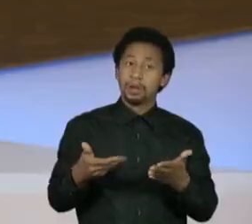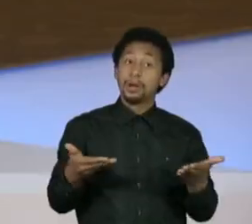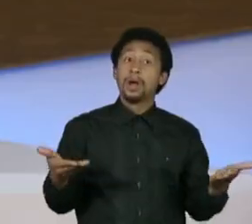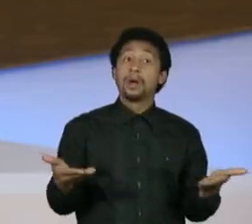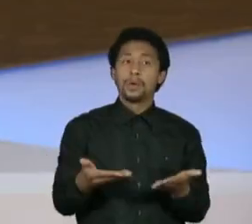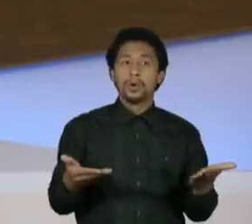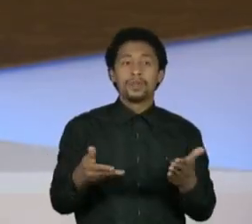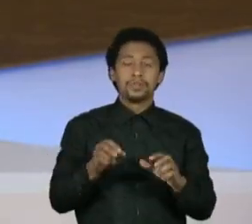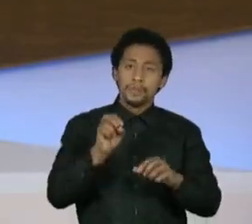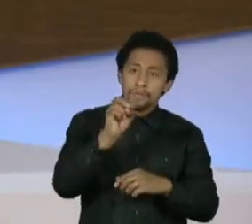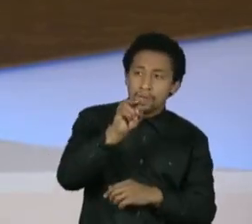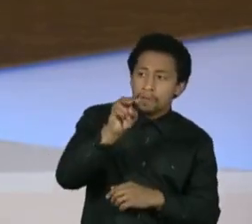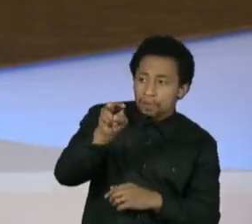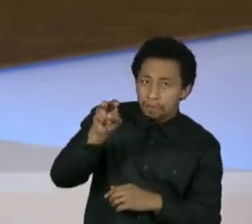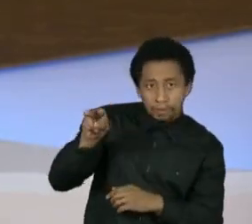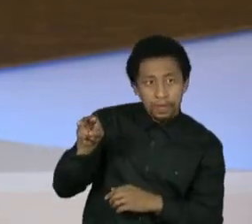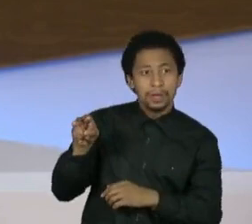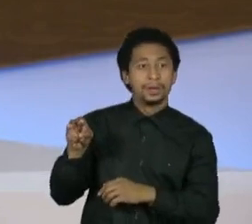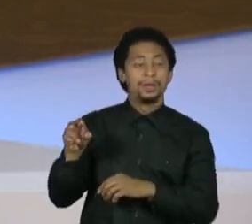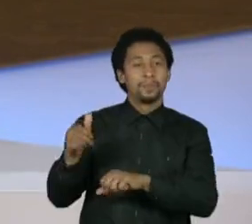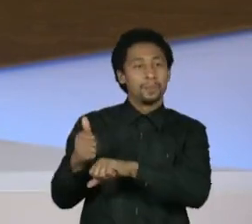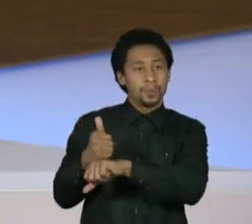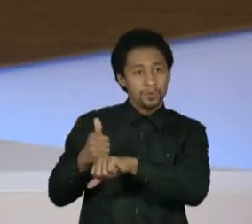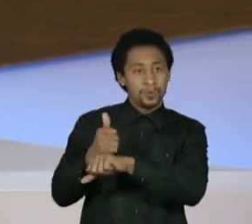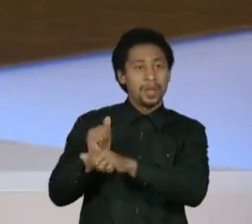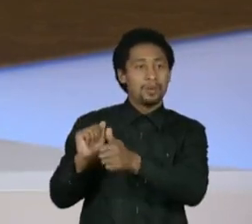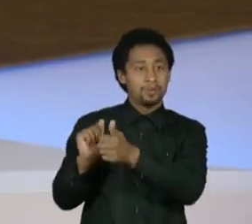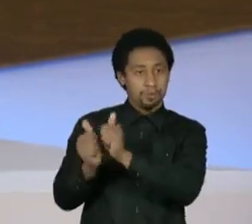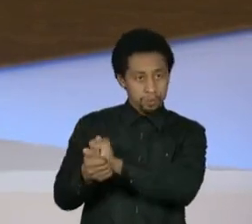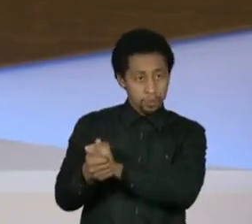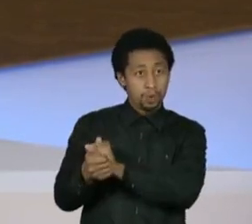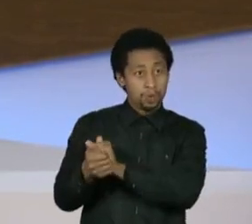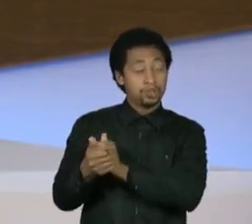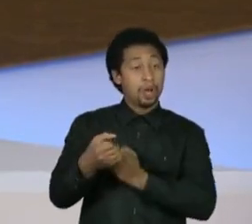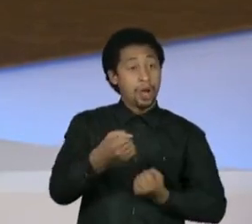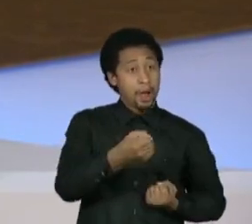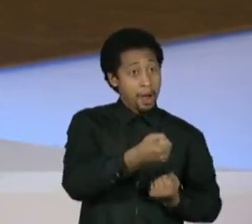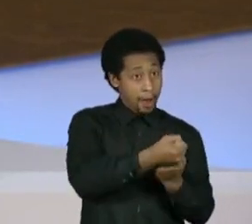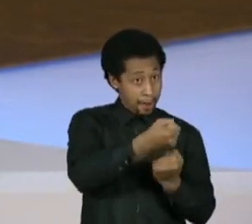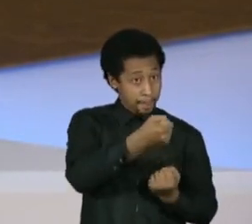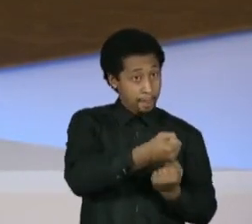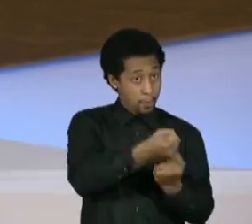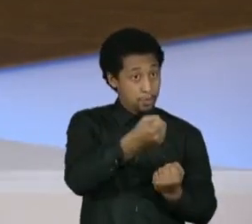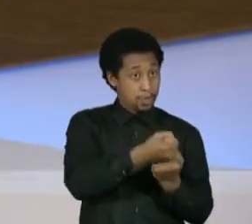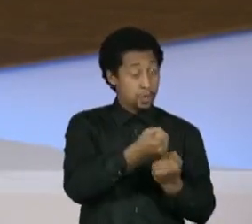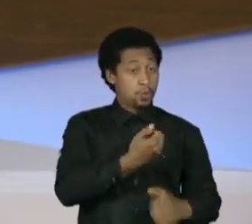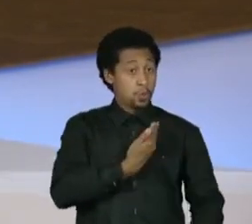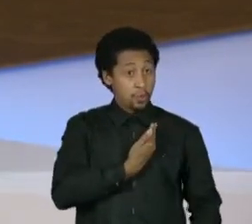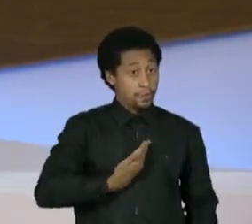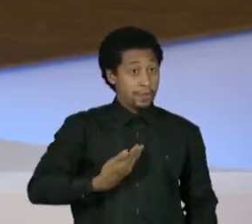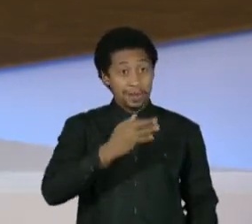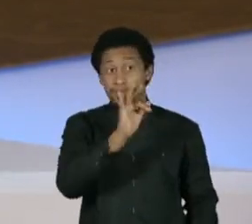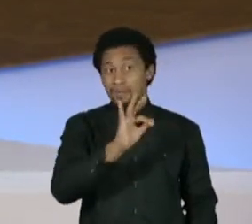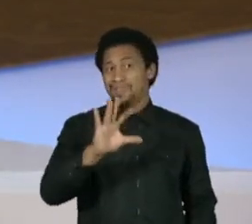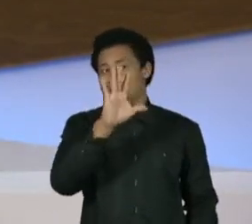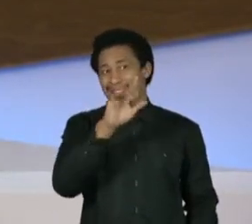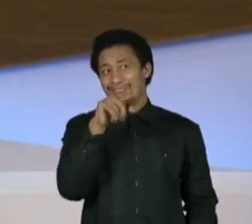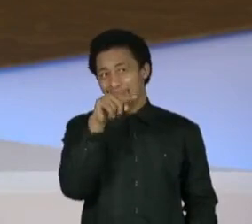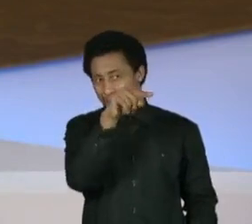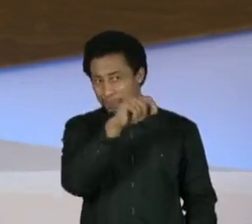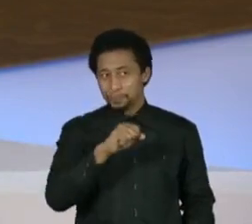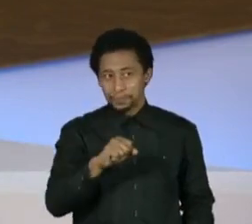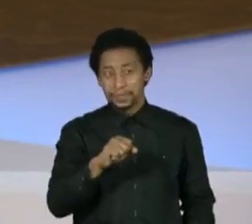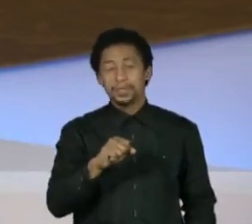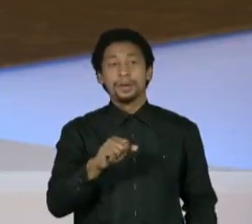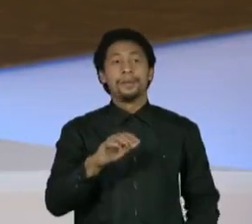dos jogadores apoiando um governo que foi eleito por vias democráticas e, como você mesmo disse,